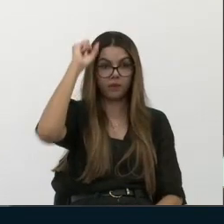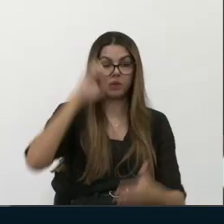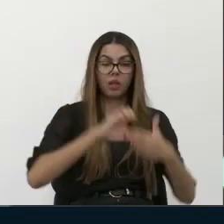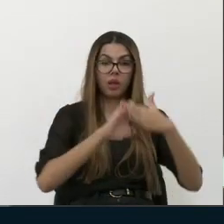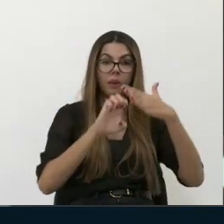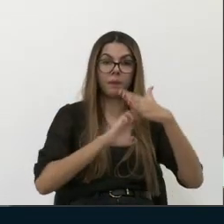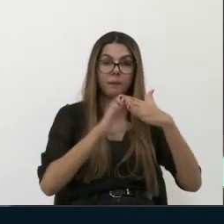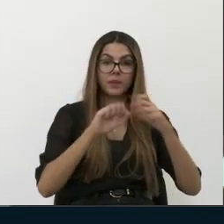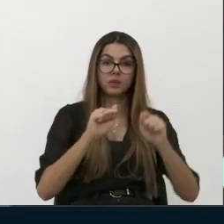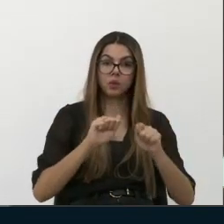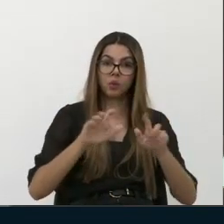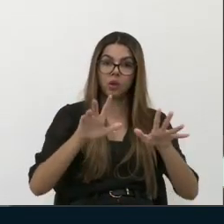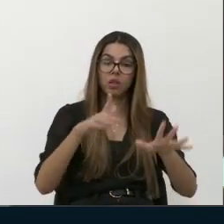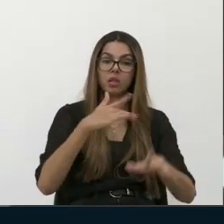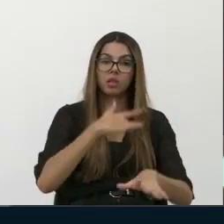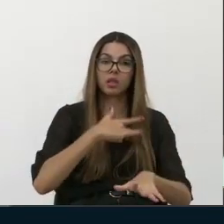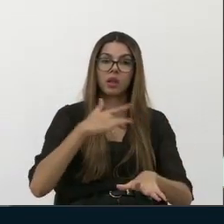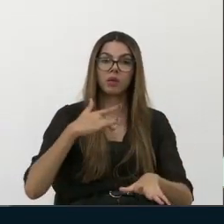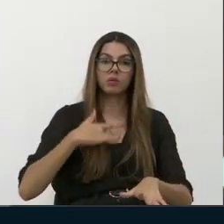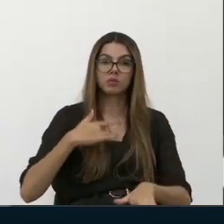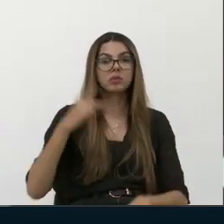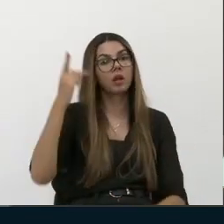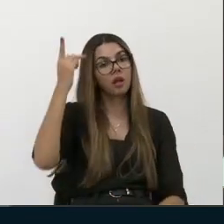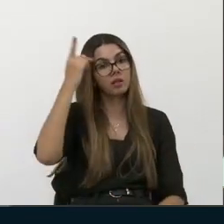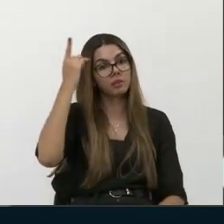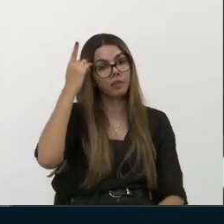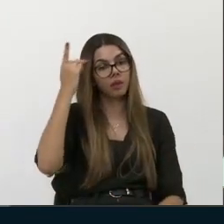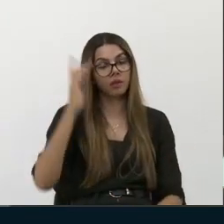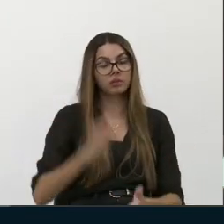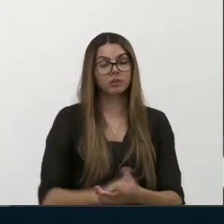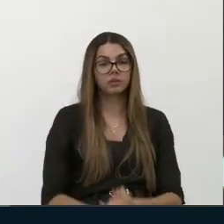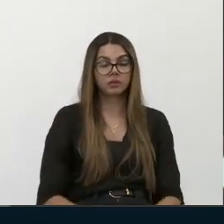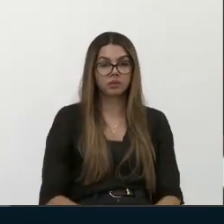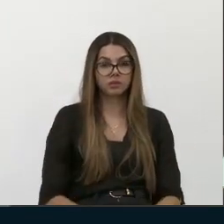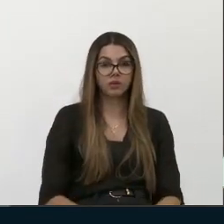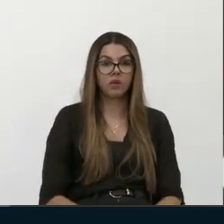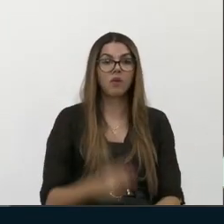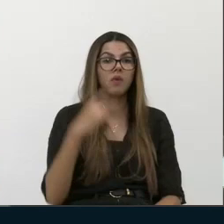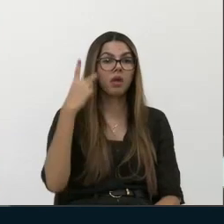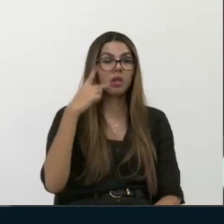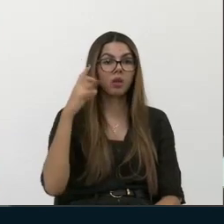Guarulhos Saúde SPE-SA. Autor, vereador